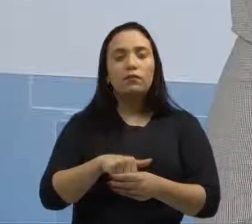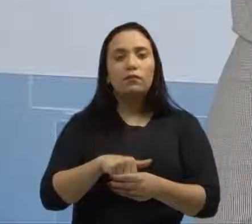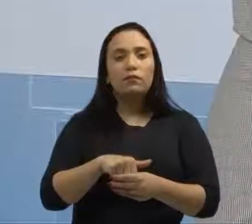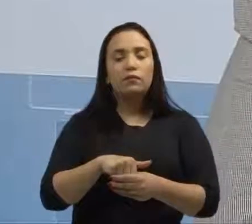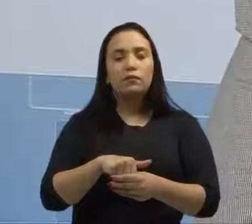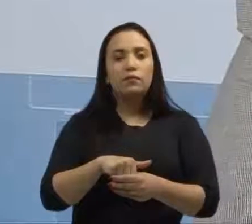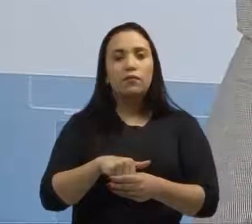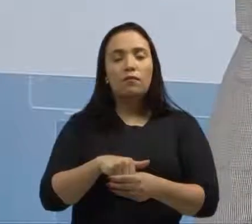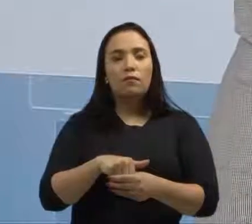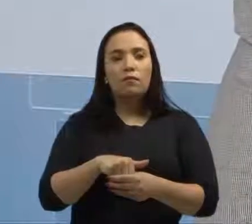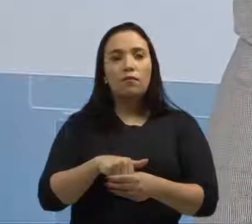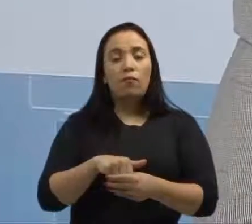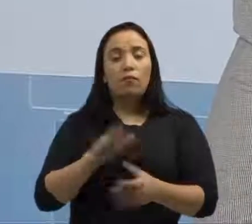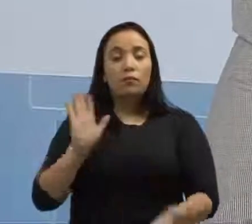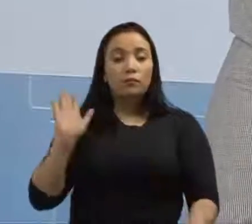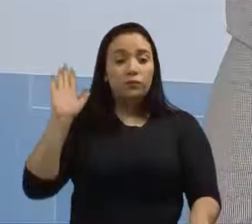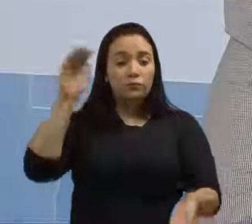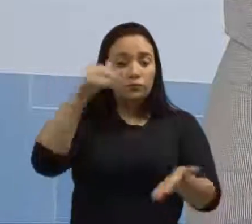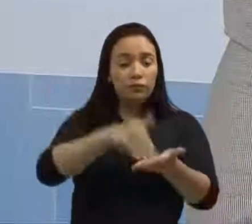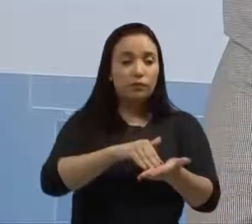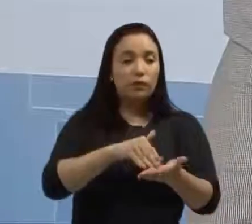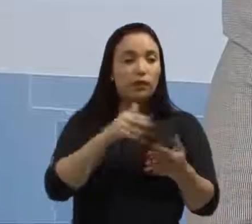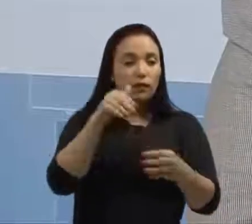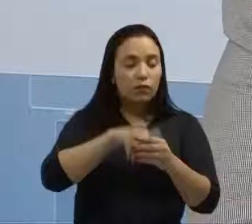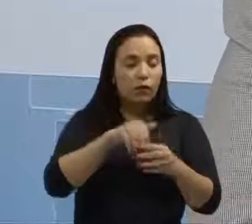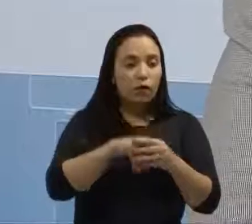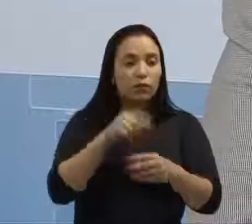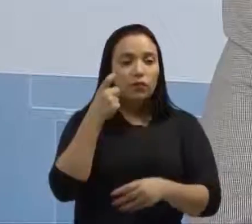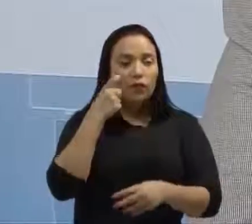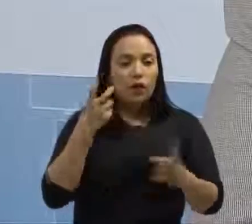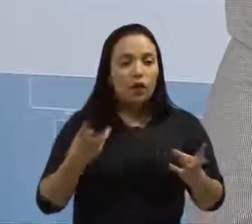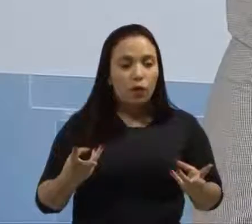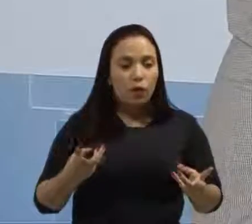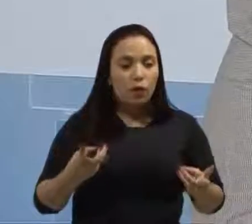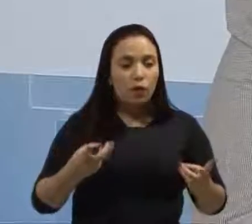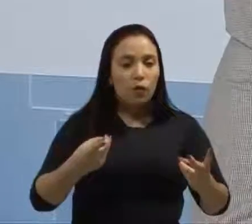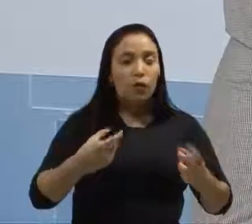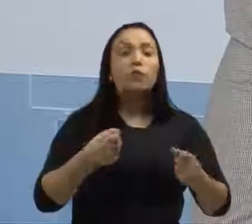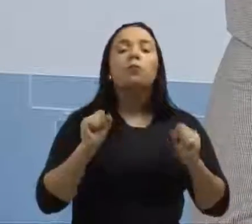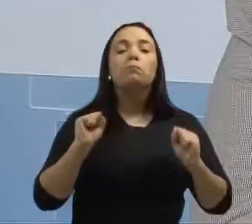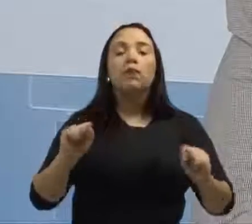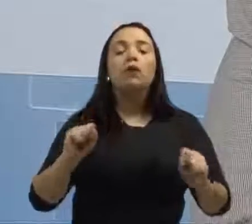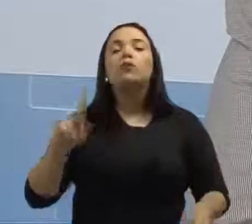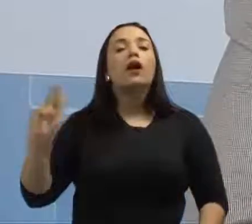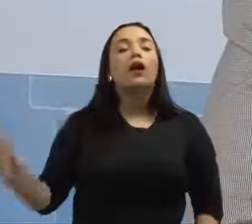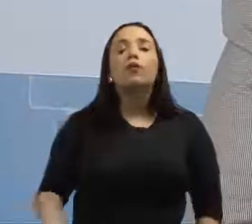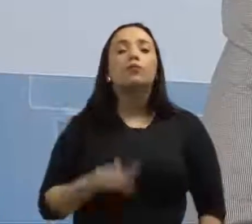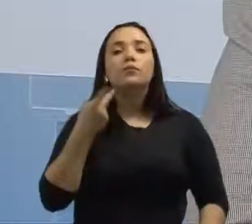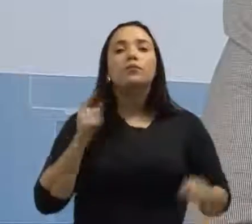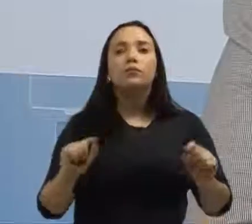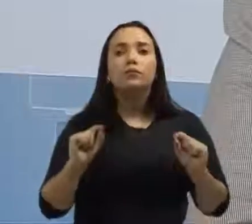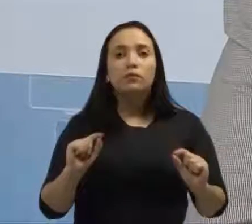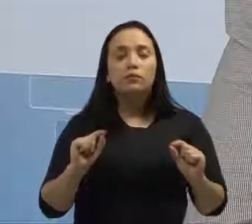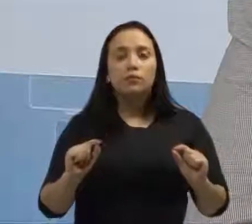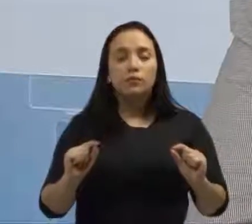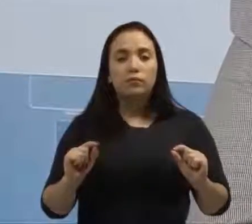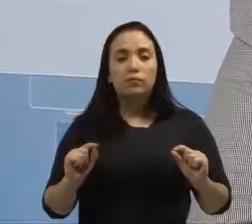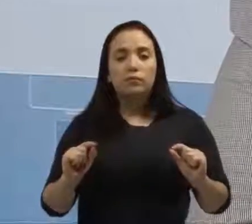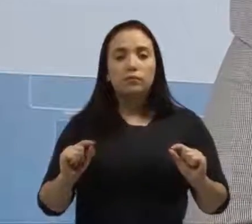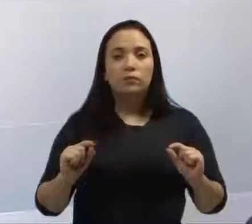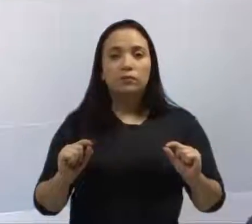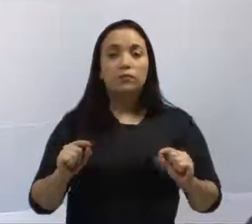com um nome fora do processo e no final os votos tendo que ser contados na marra para uma decisão final. O que é que pode acontecer,